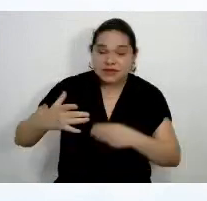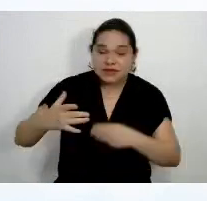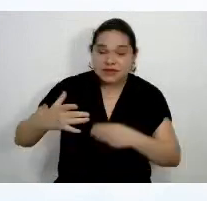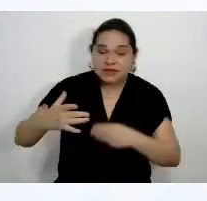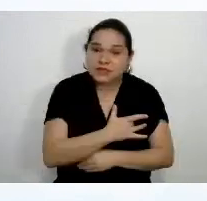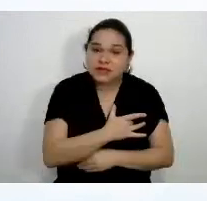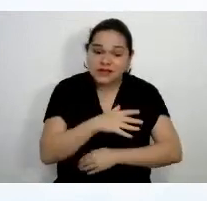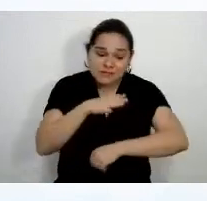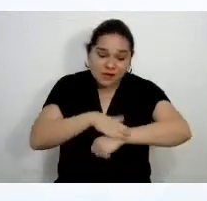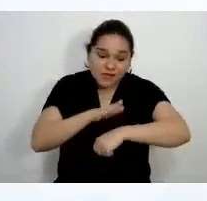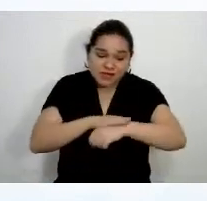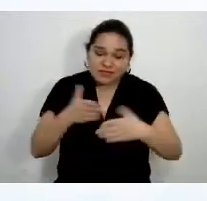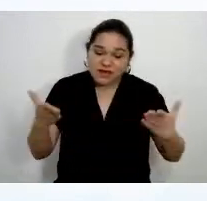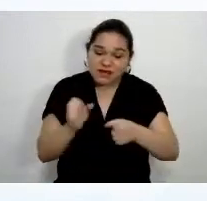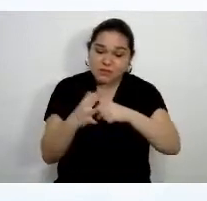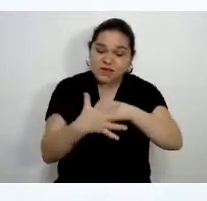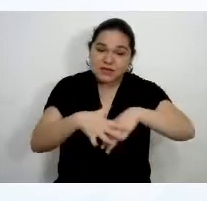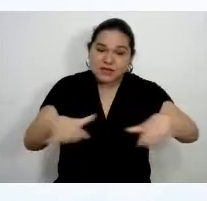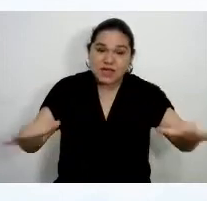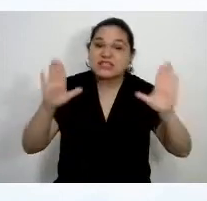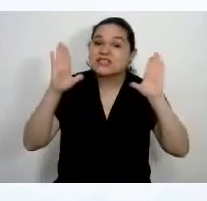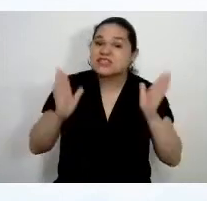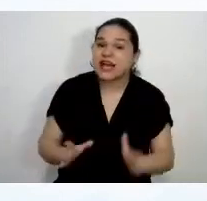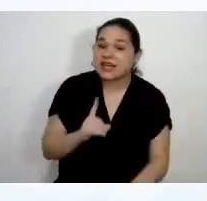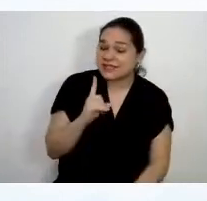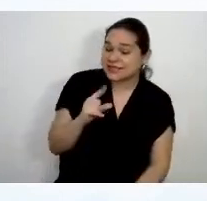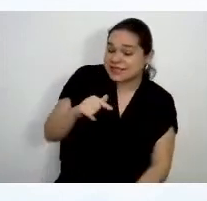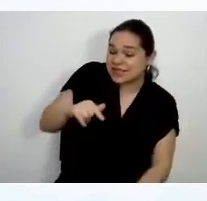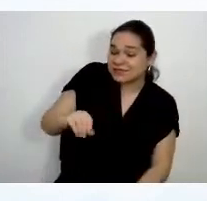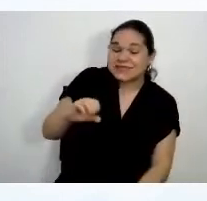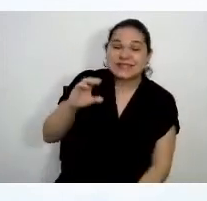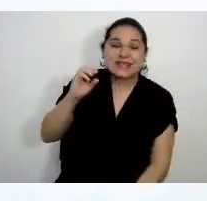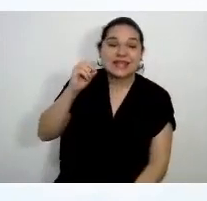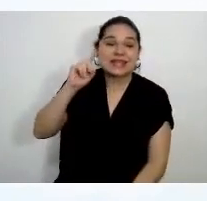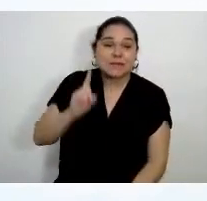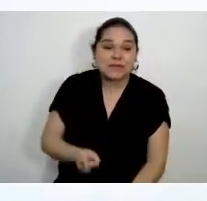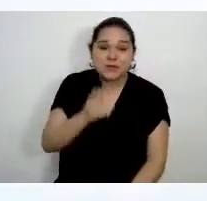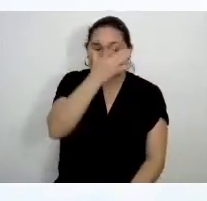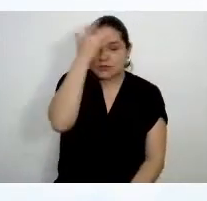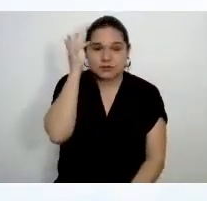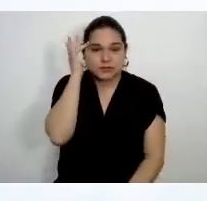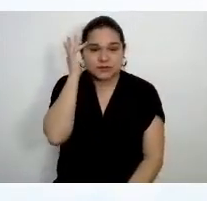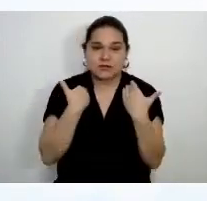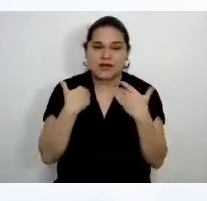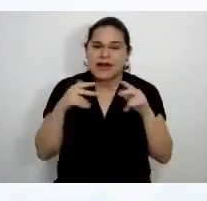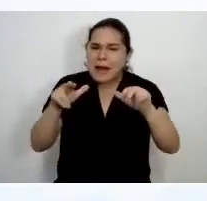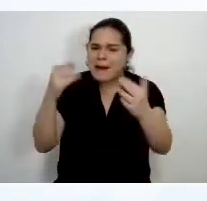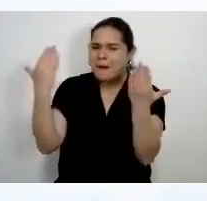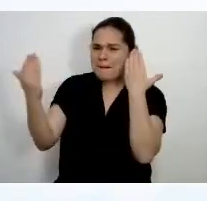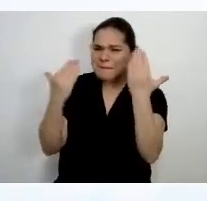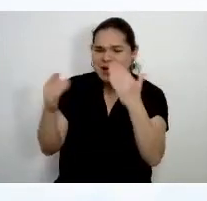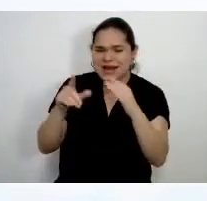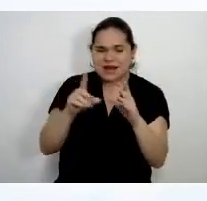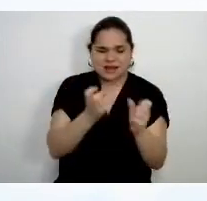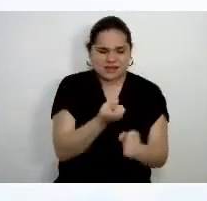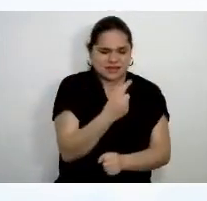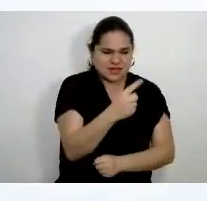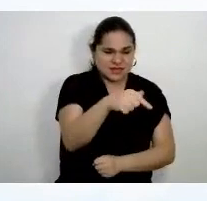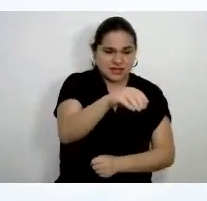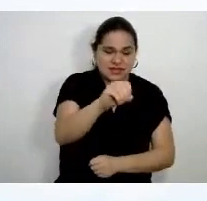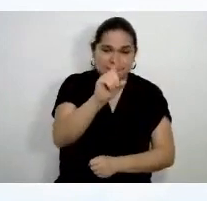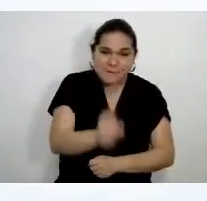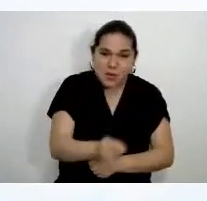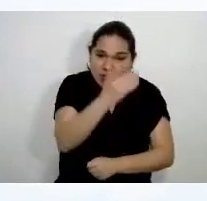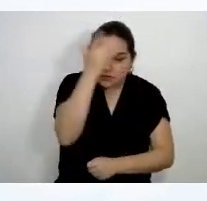Esse é um Maracanã dos velhos tempos, lotado, que já morreu Sim, do doutor. coronavírus, né? Sim. Tem todas essas famílias